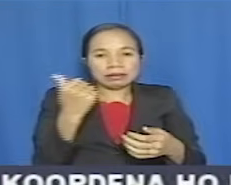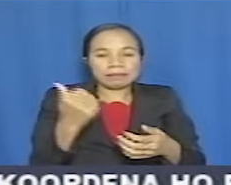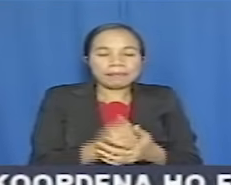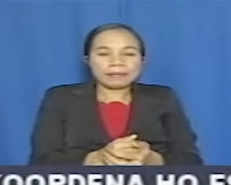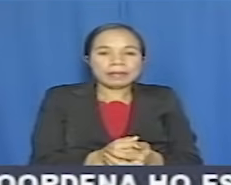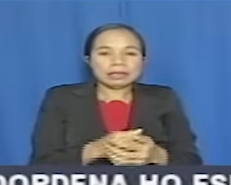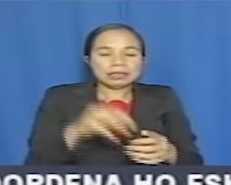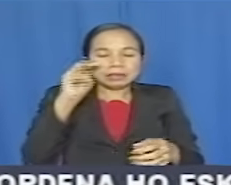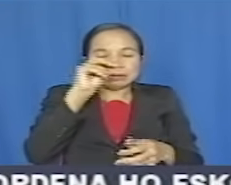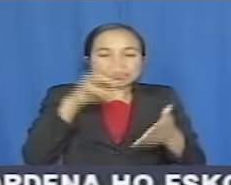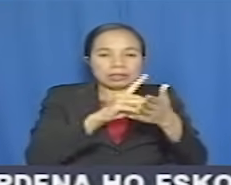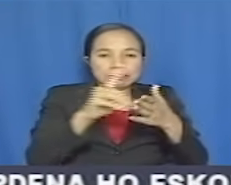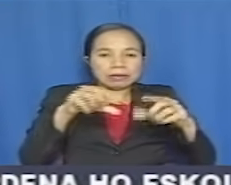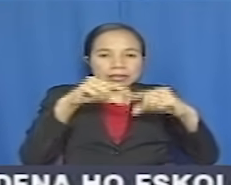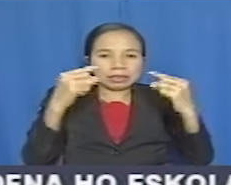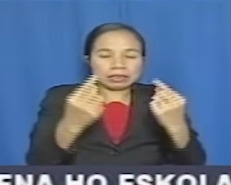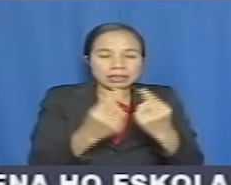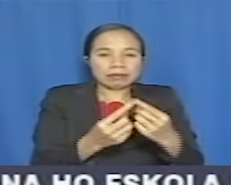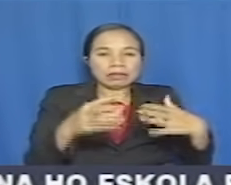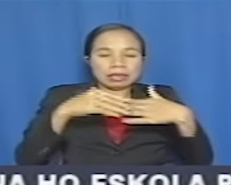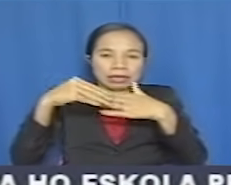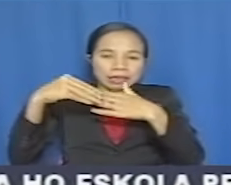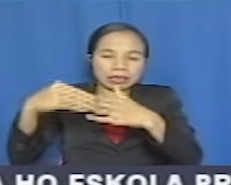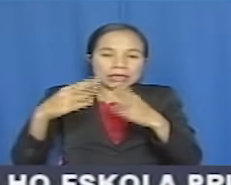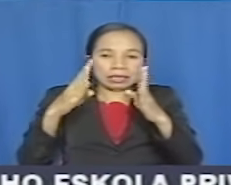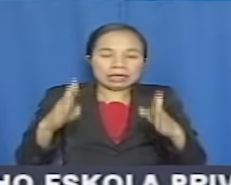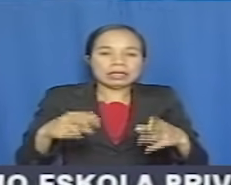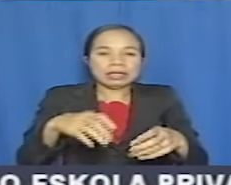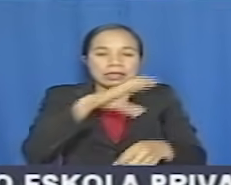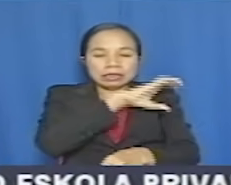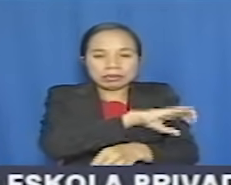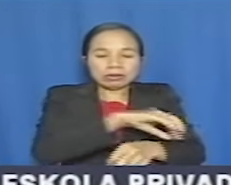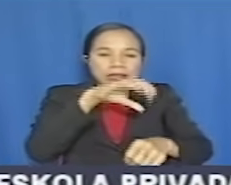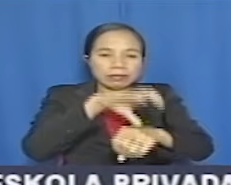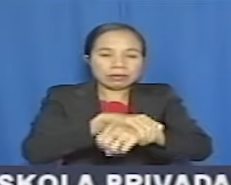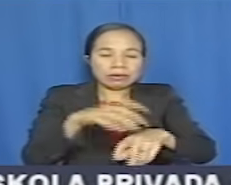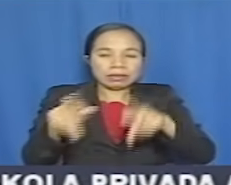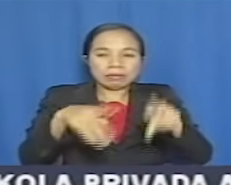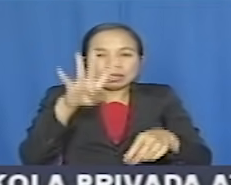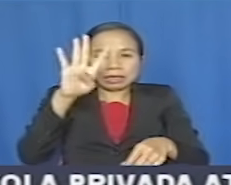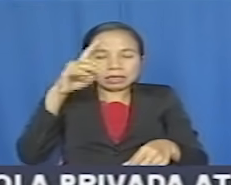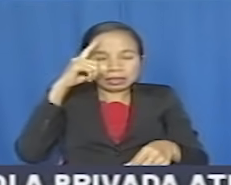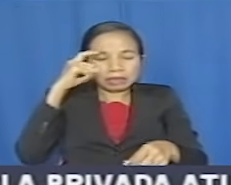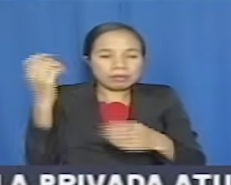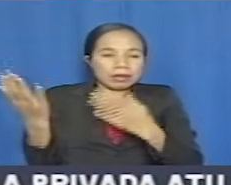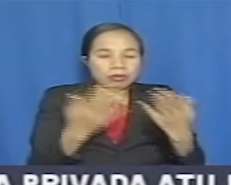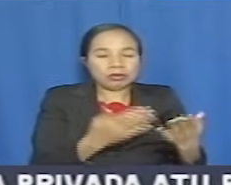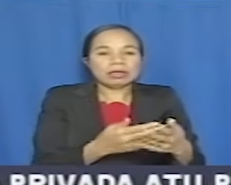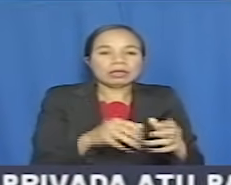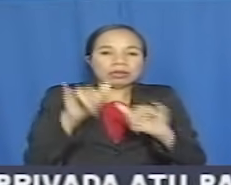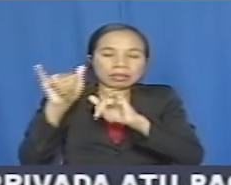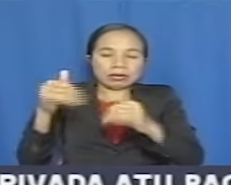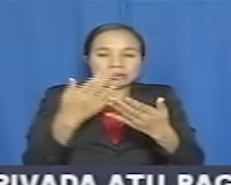Segunda-feira, semana, na equipa conjunta Autoridade de Defesa no Segurança captura cidadão na Inhat, tamba deteta lori no rai